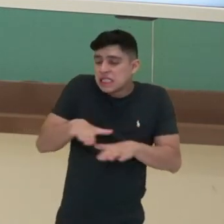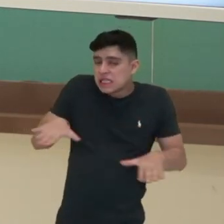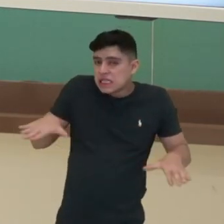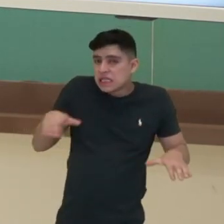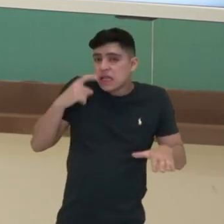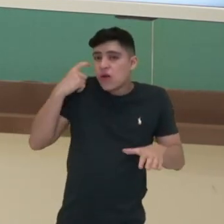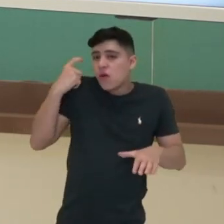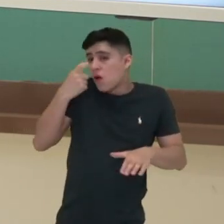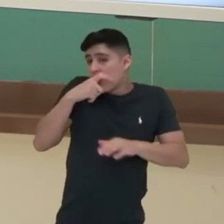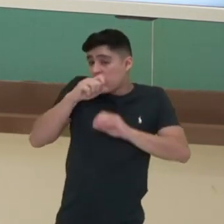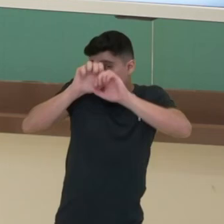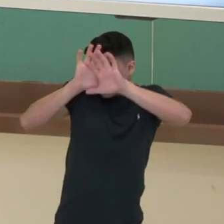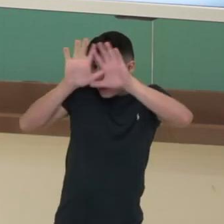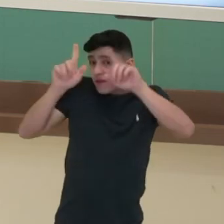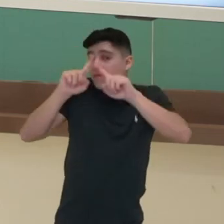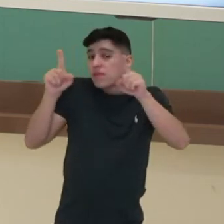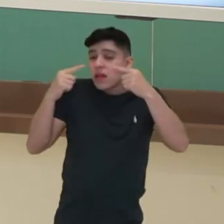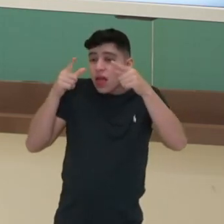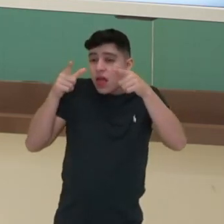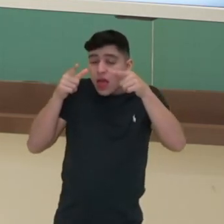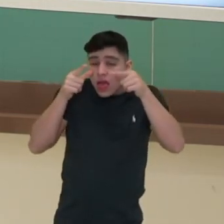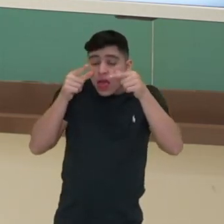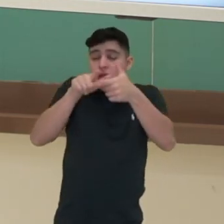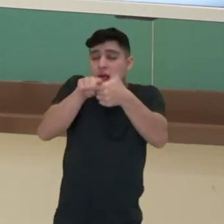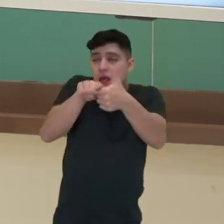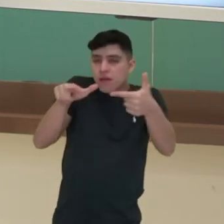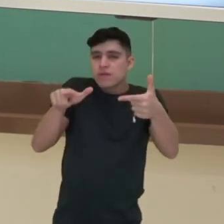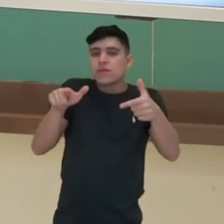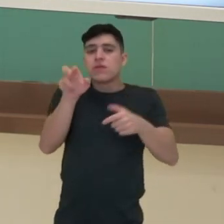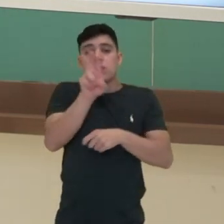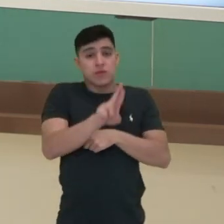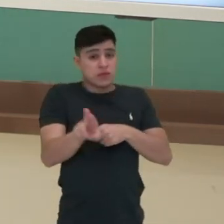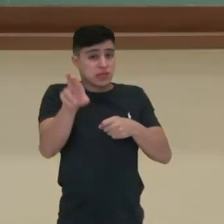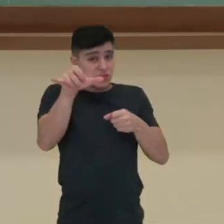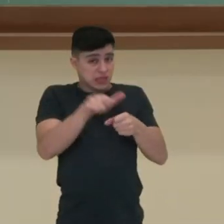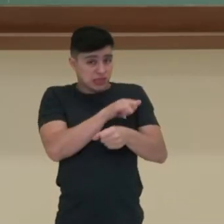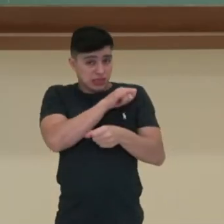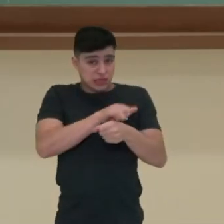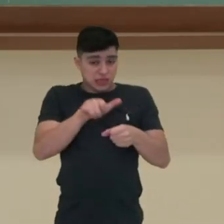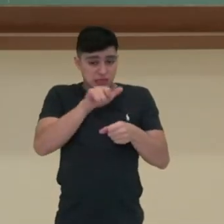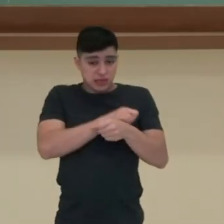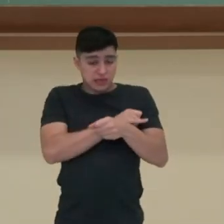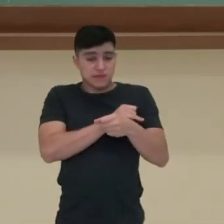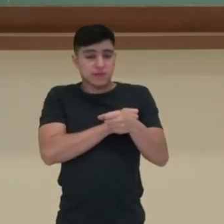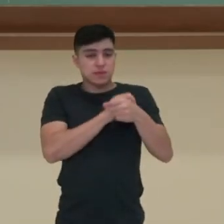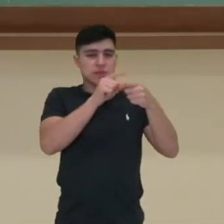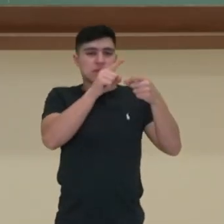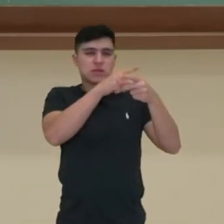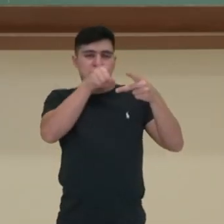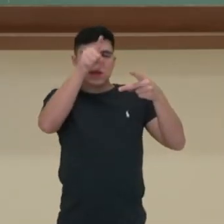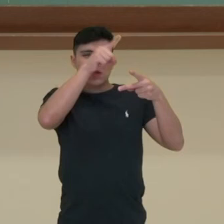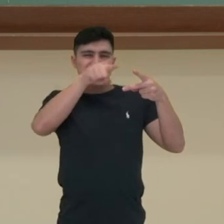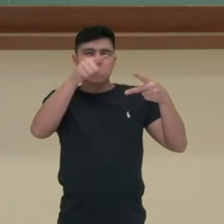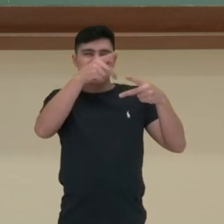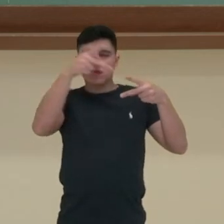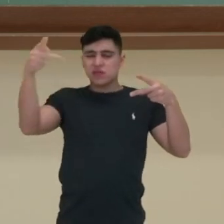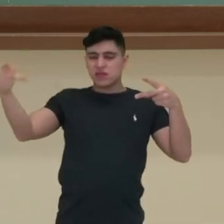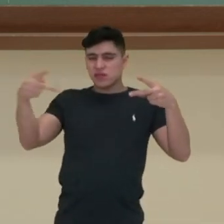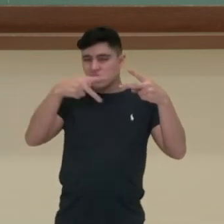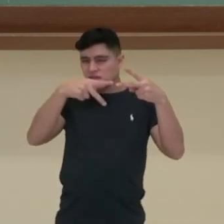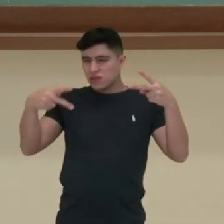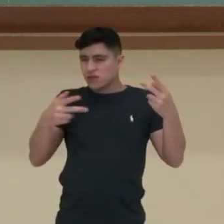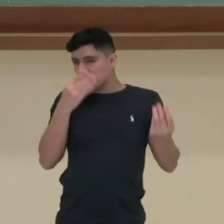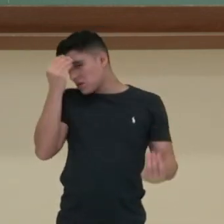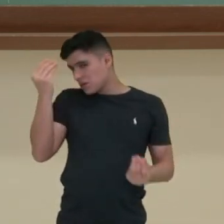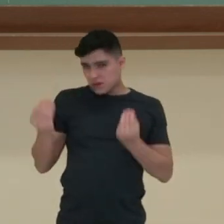visão míope? Use o método da linha bifurcada. Então, nesse exercício, já está pedindo para você o método da linha